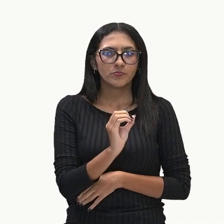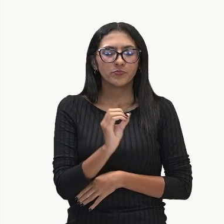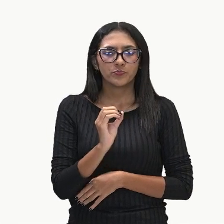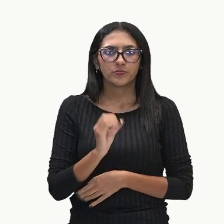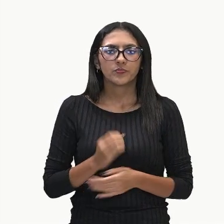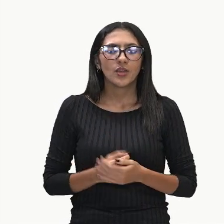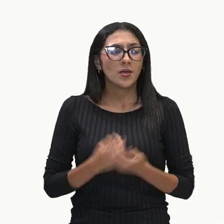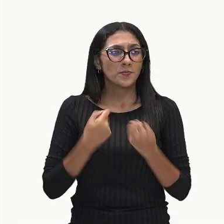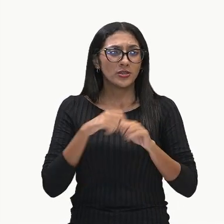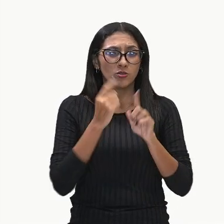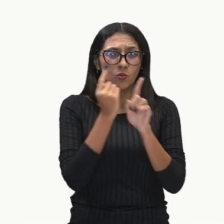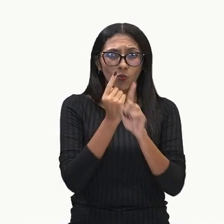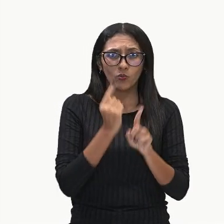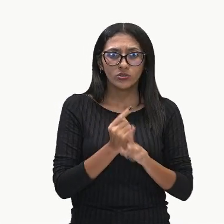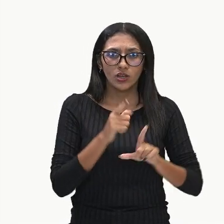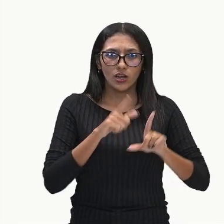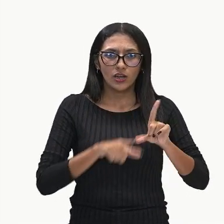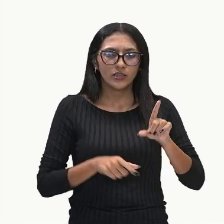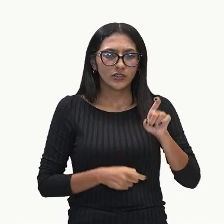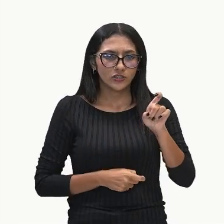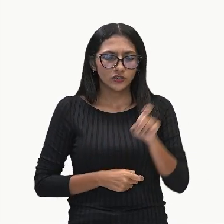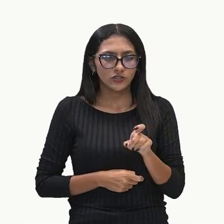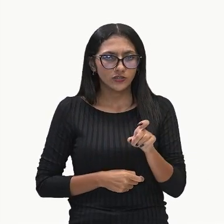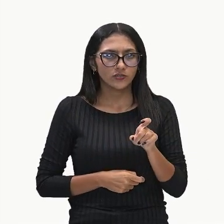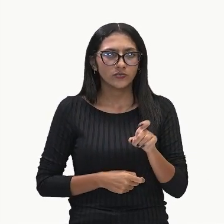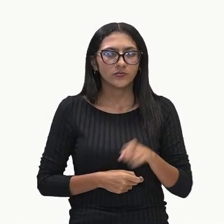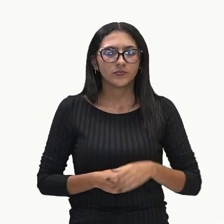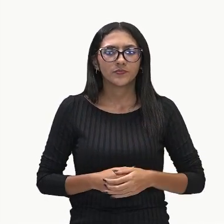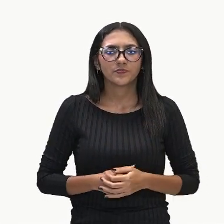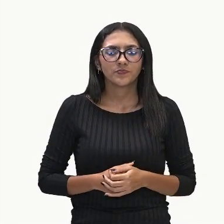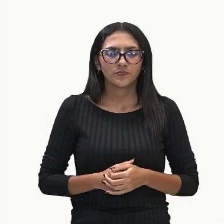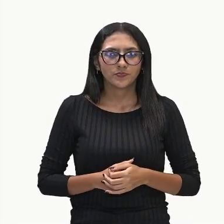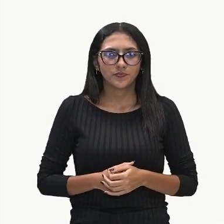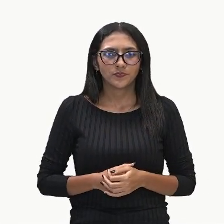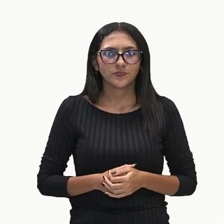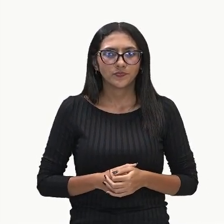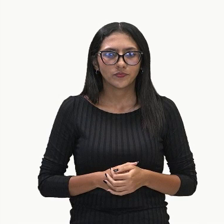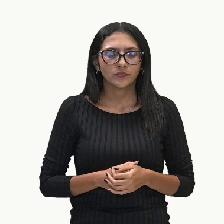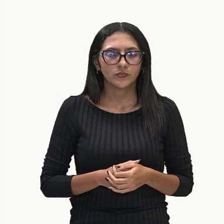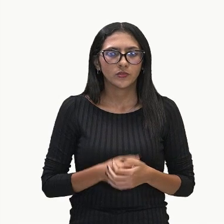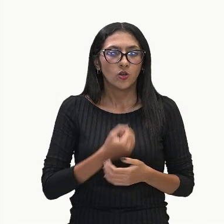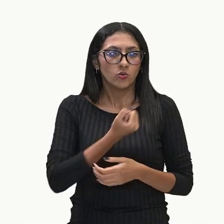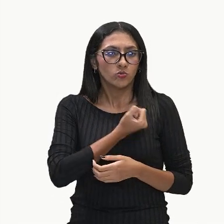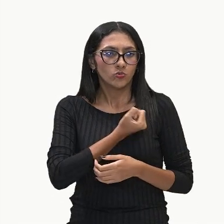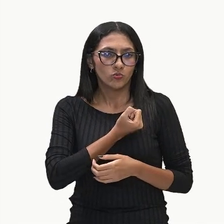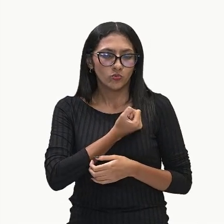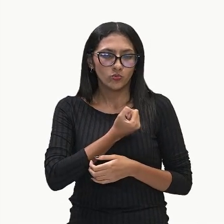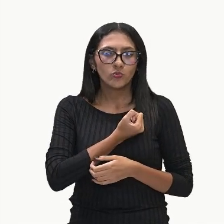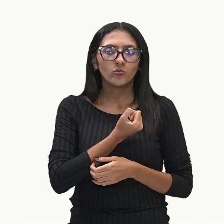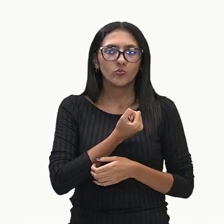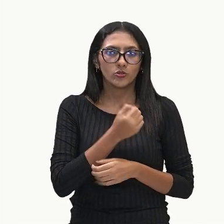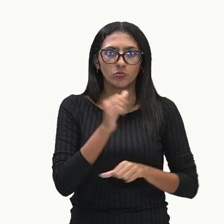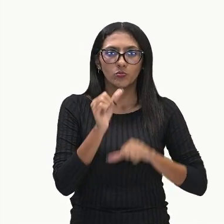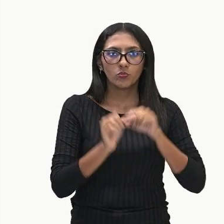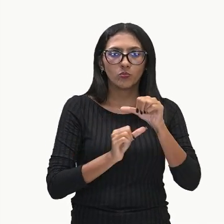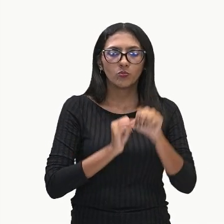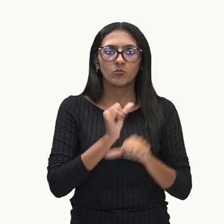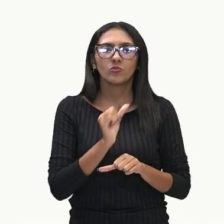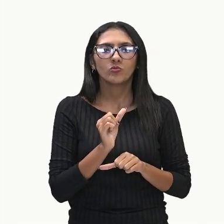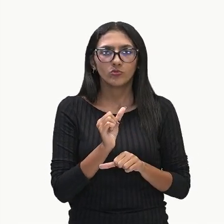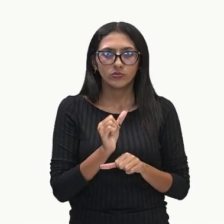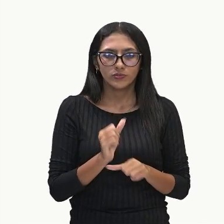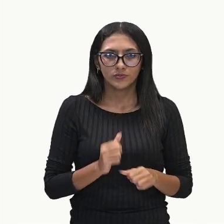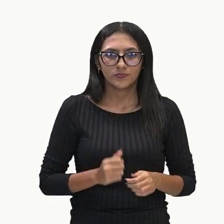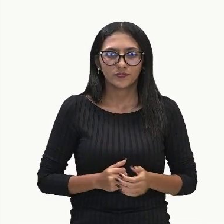quero achar o valor do x, o número que está ali com o x vai passar para o outro lado,